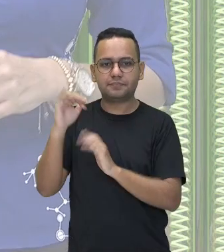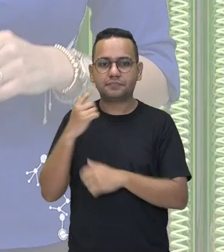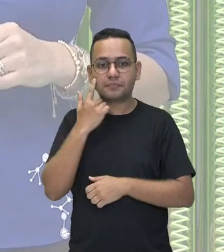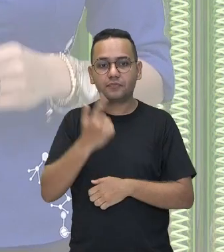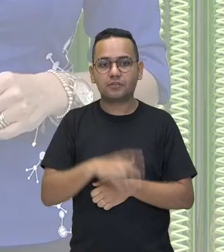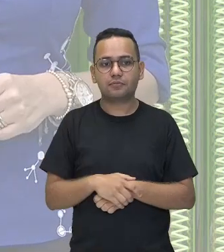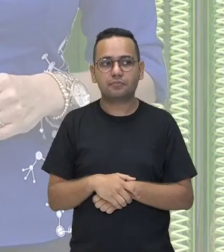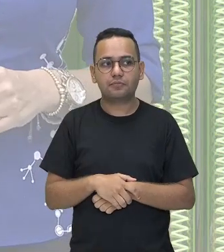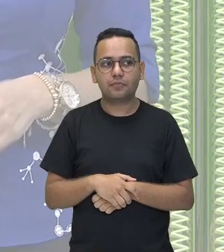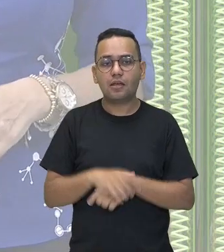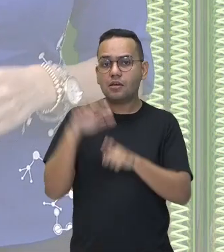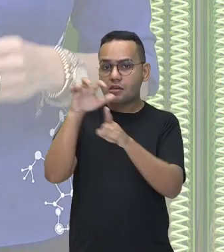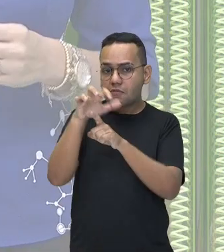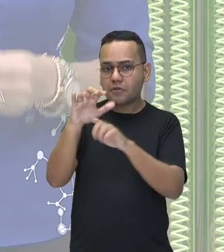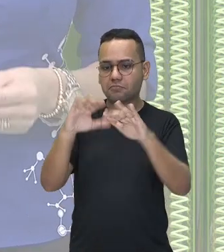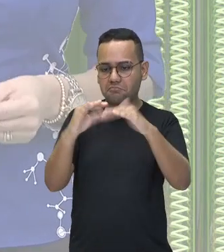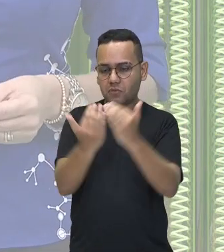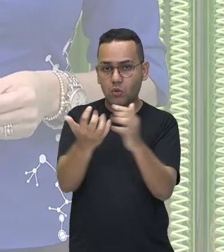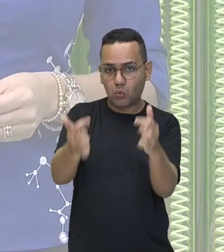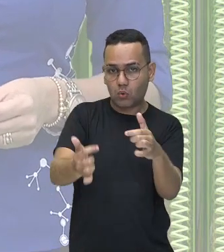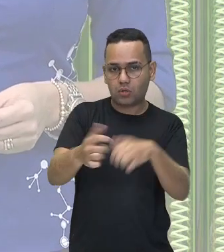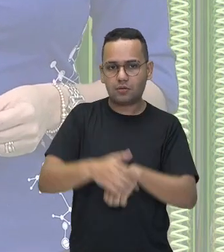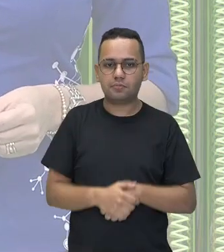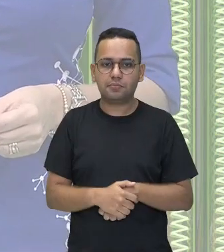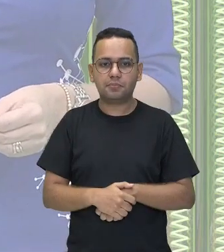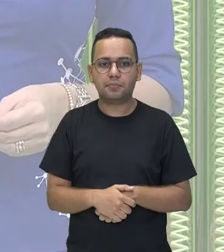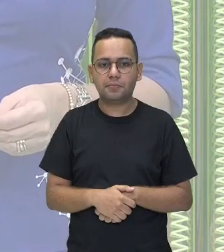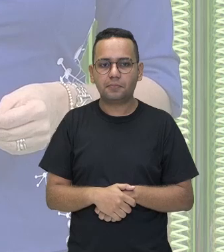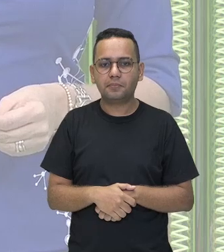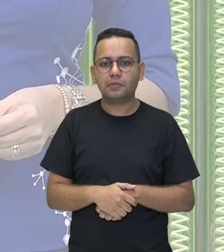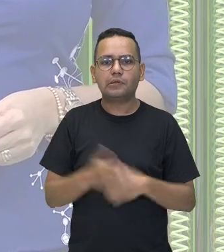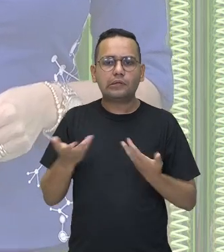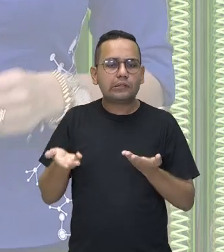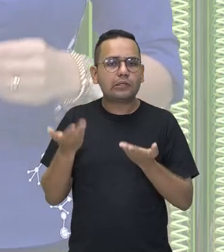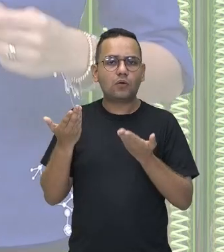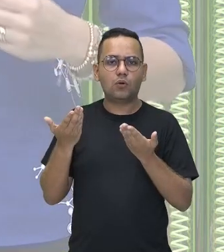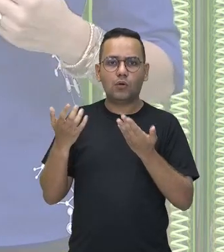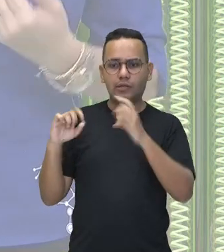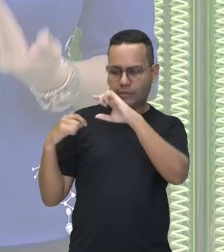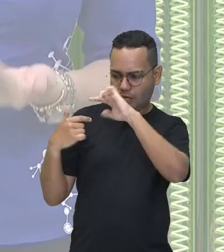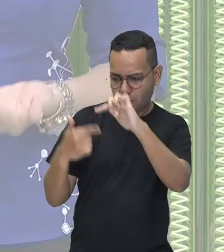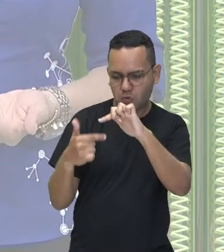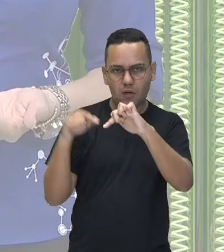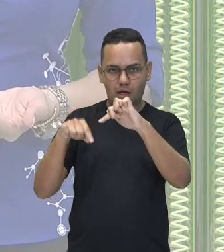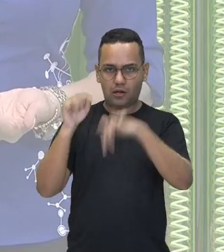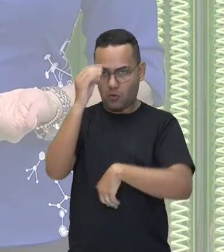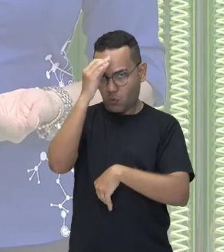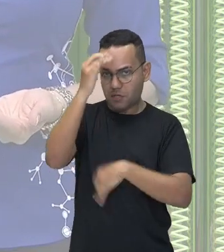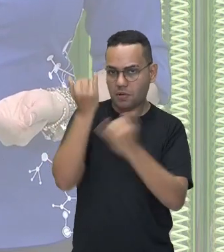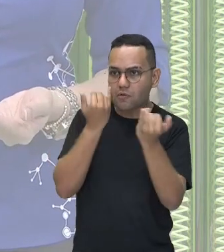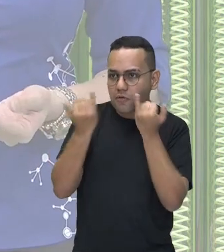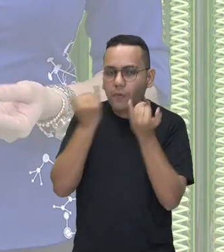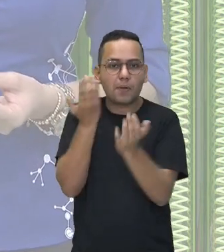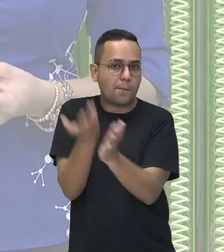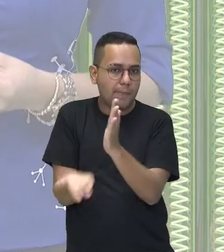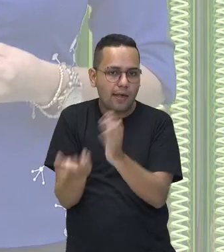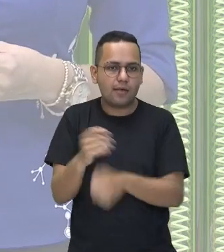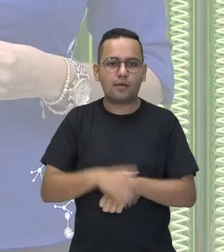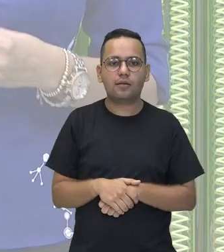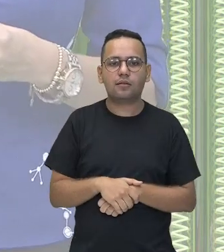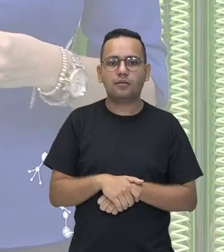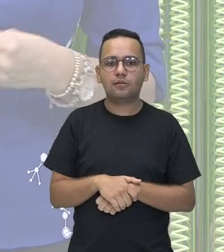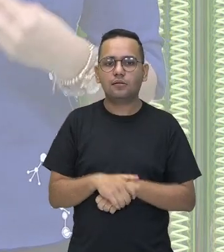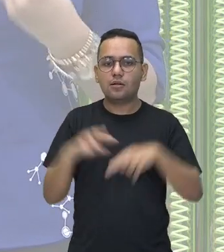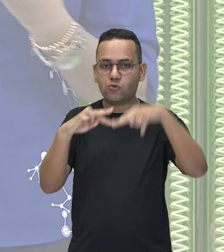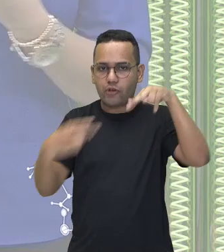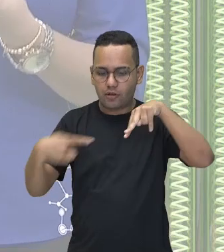nas comunidades locais, perda do conhecimento tradicional, exploração de recursos genéticos,